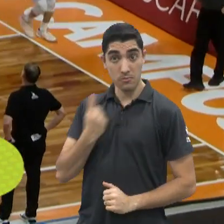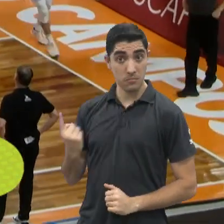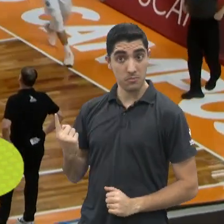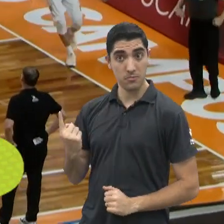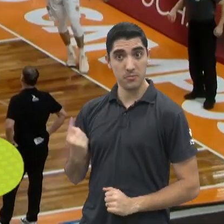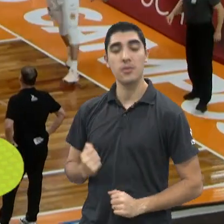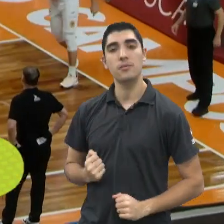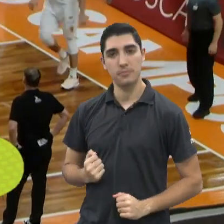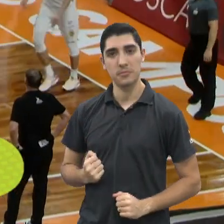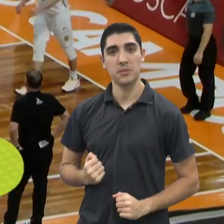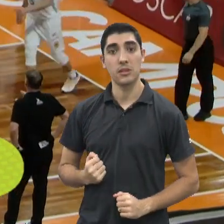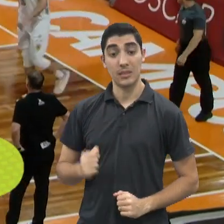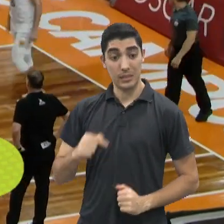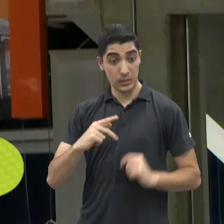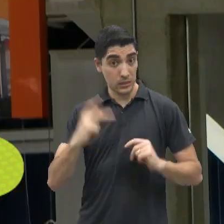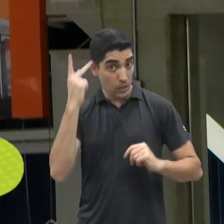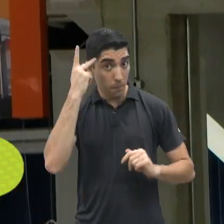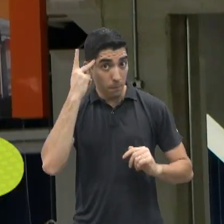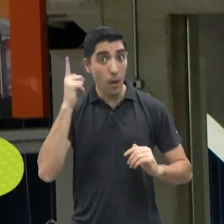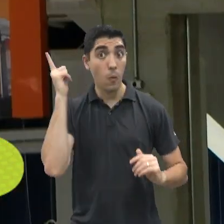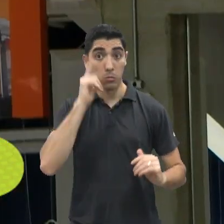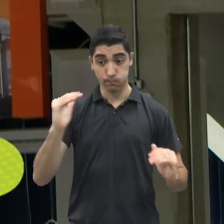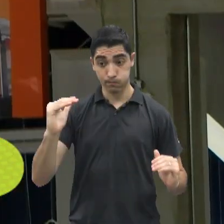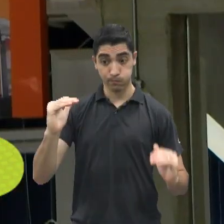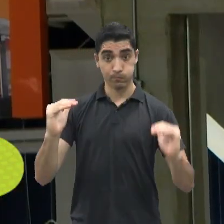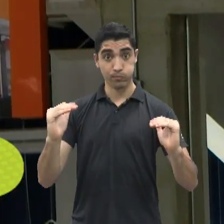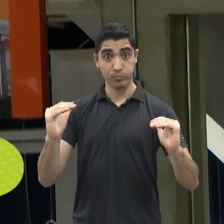o tricolor diminuiu a vantagem para